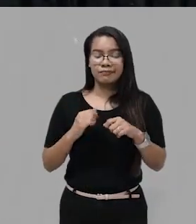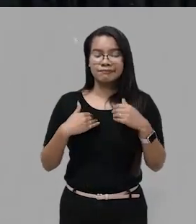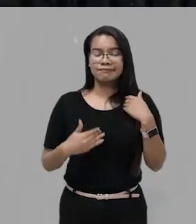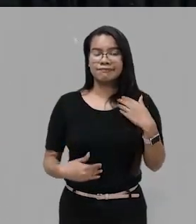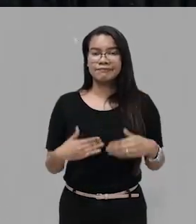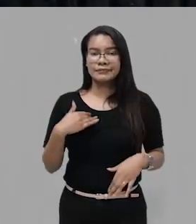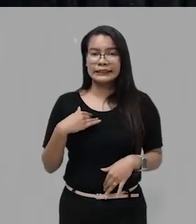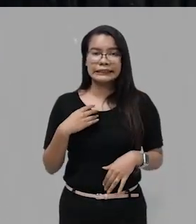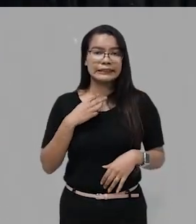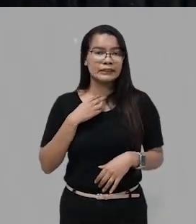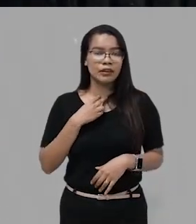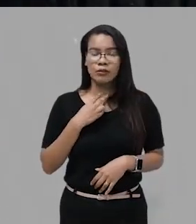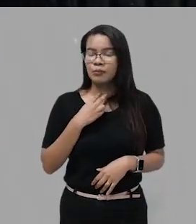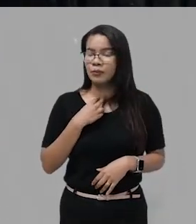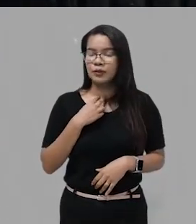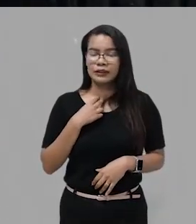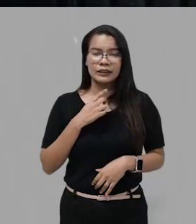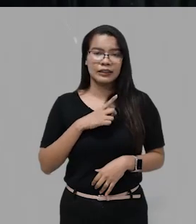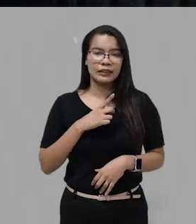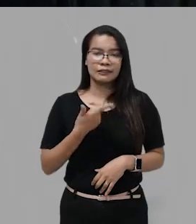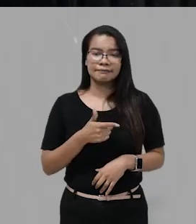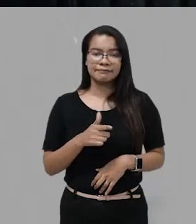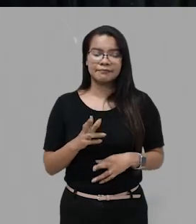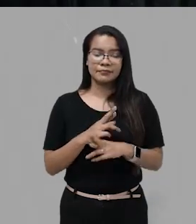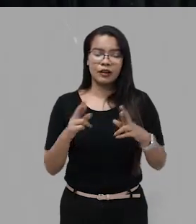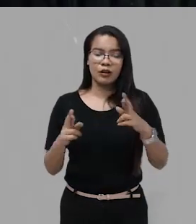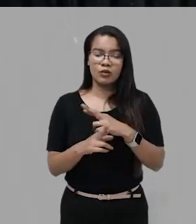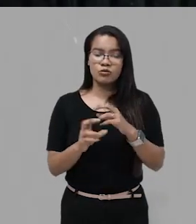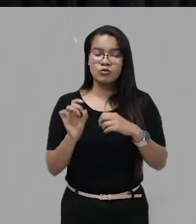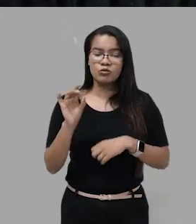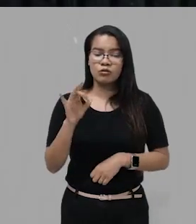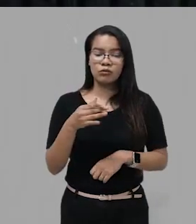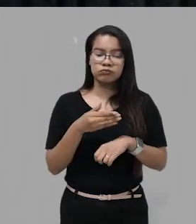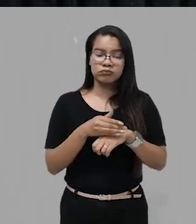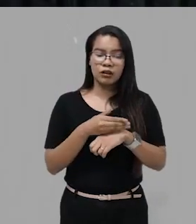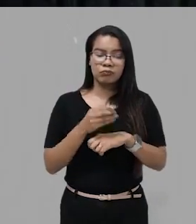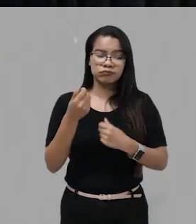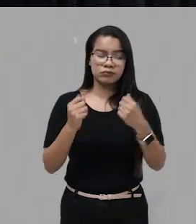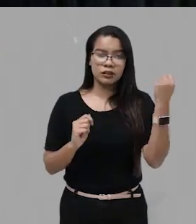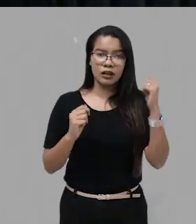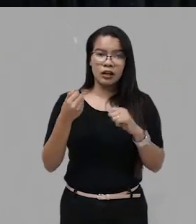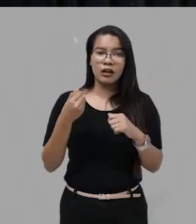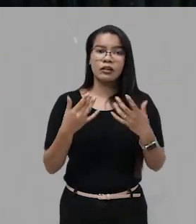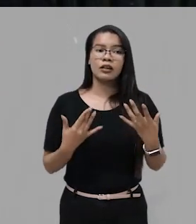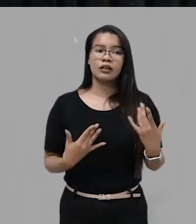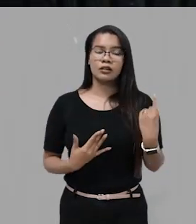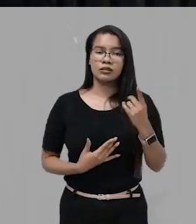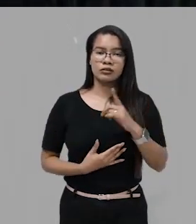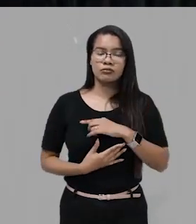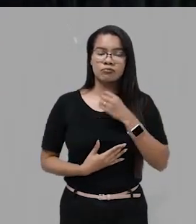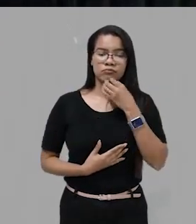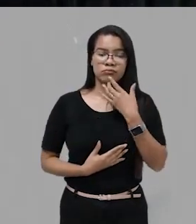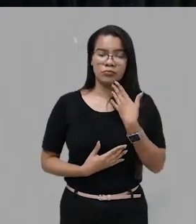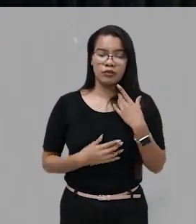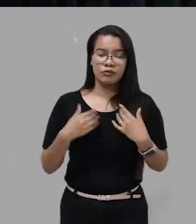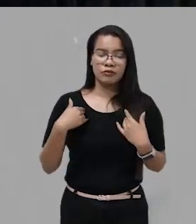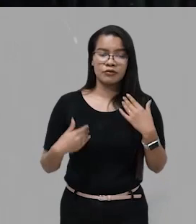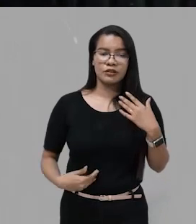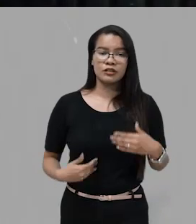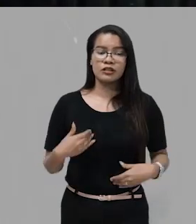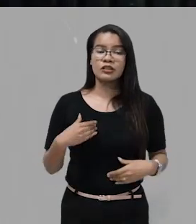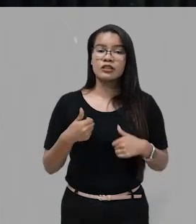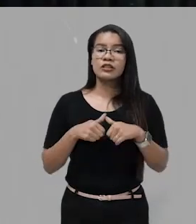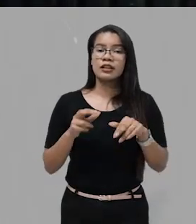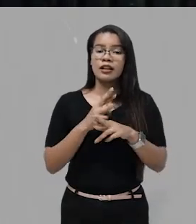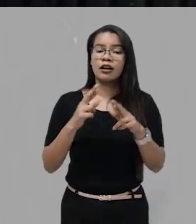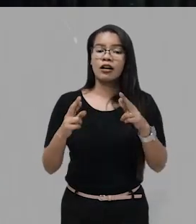físicas não têm a ver apenas com rendimento atlético, galera. As capacidades físicas têm a ver com o nosso